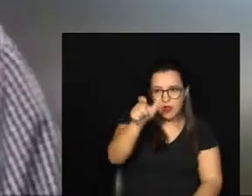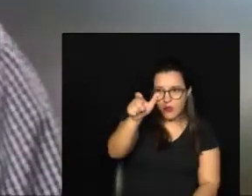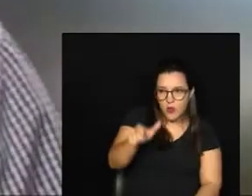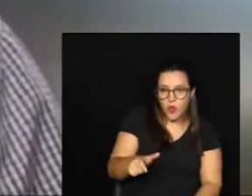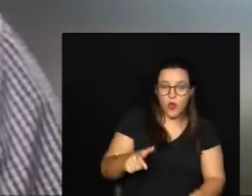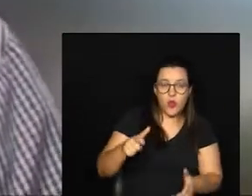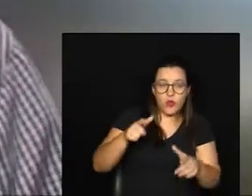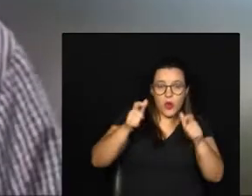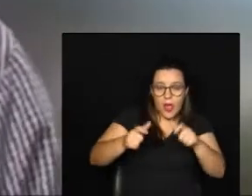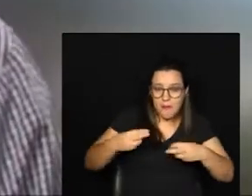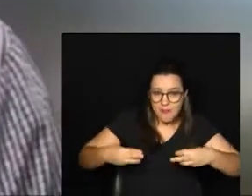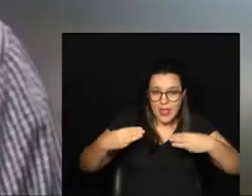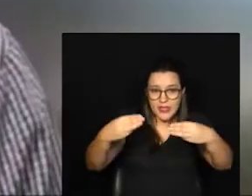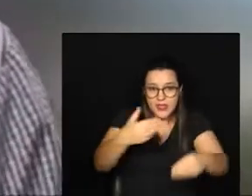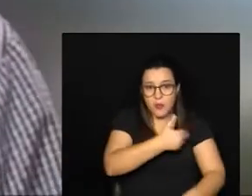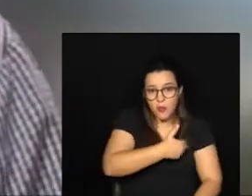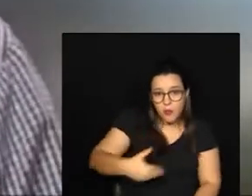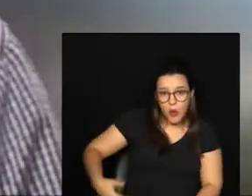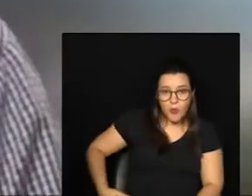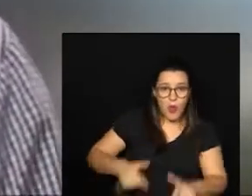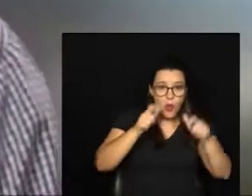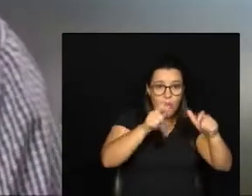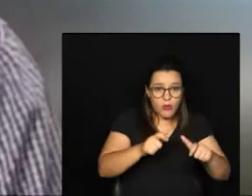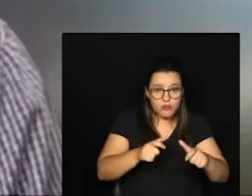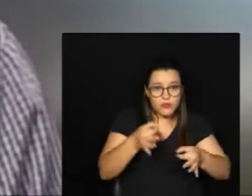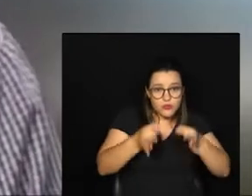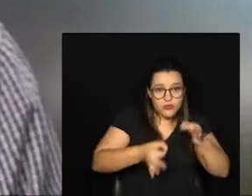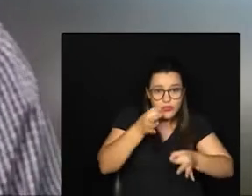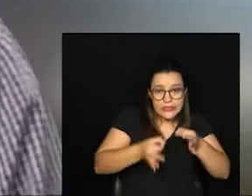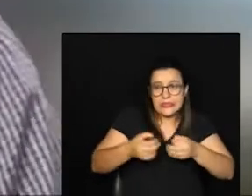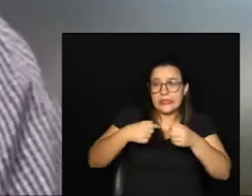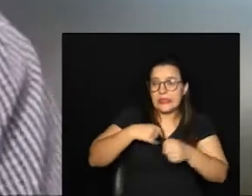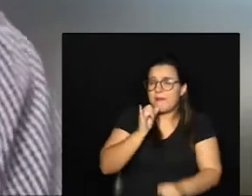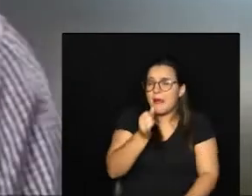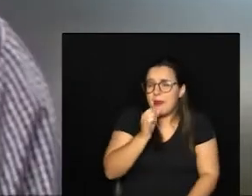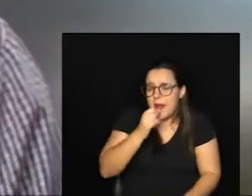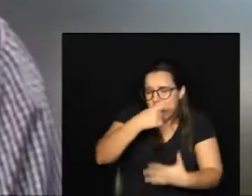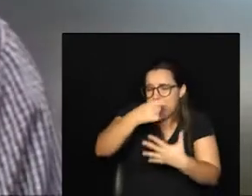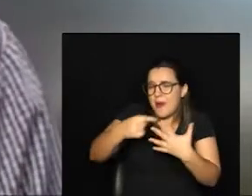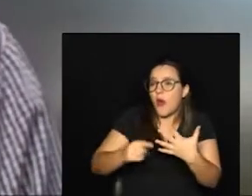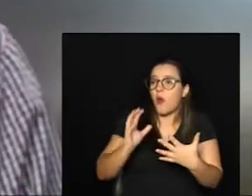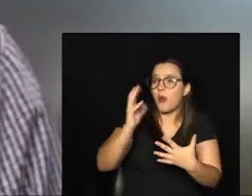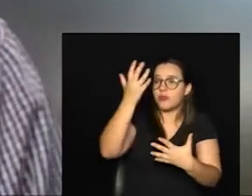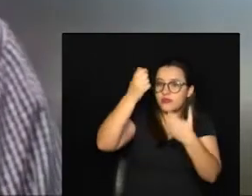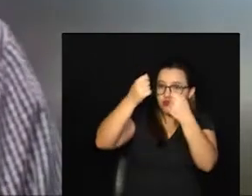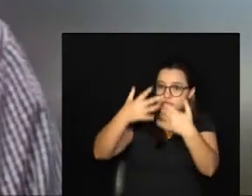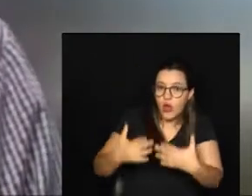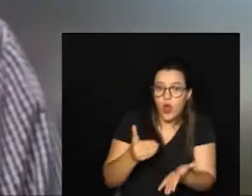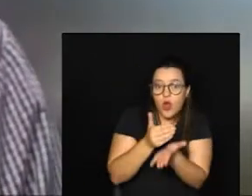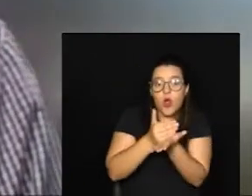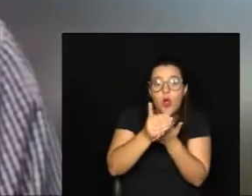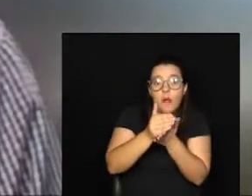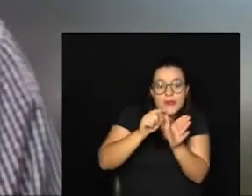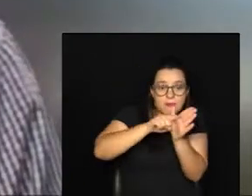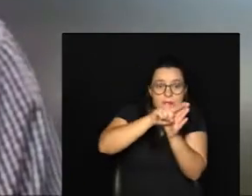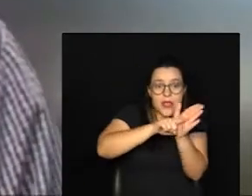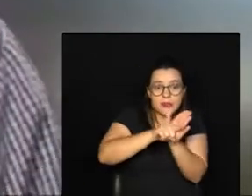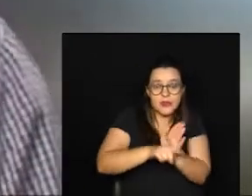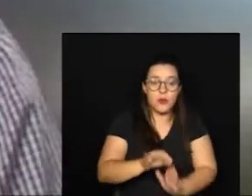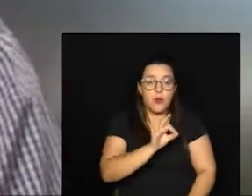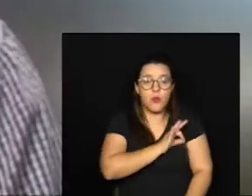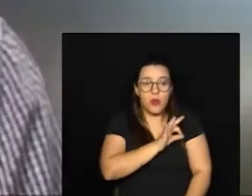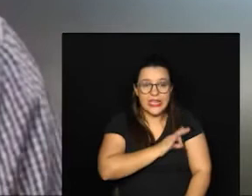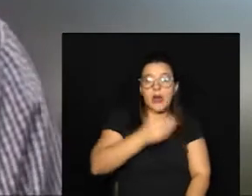Ministério Público ou até do Poder Judiciário, narrar aquilo que aconteceu, automaticamente será instaurado um inquérito policial para